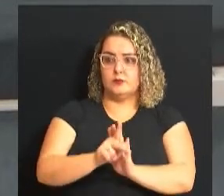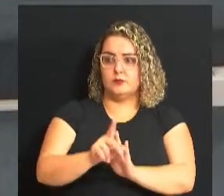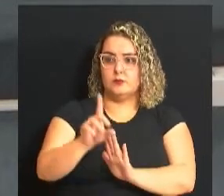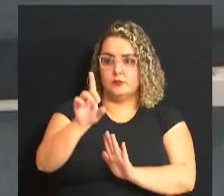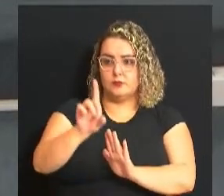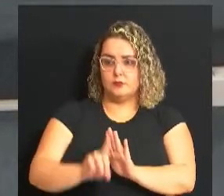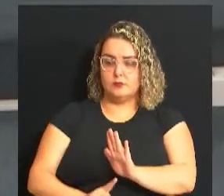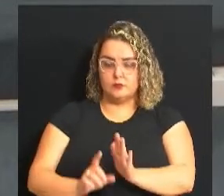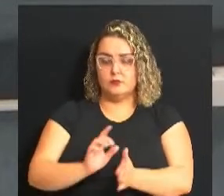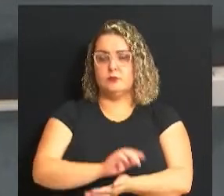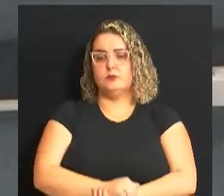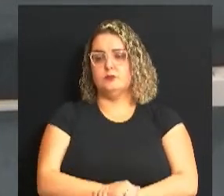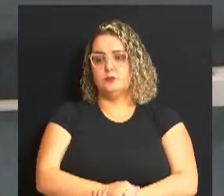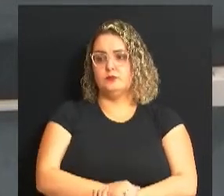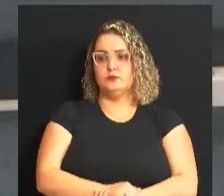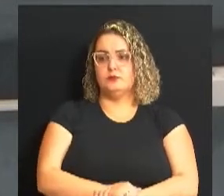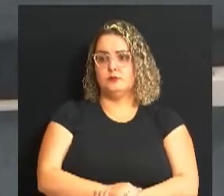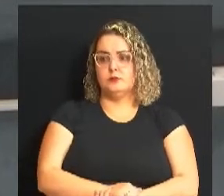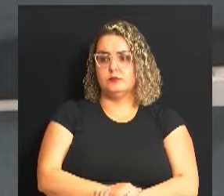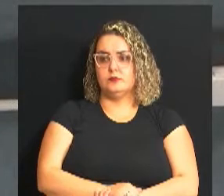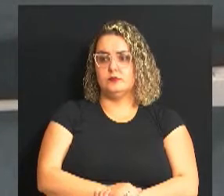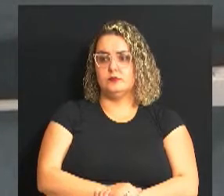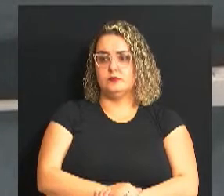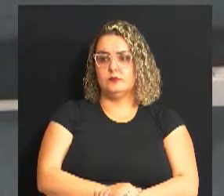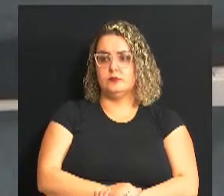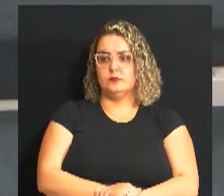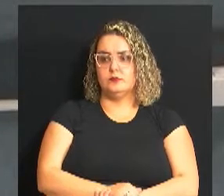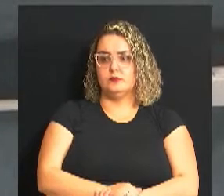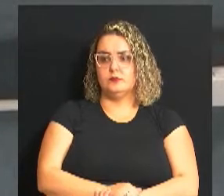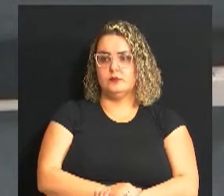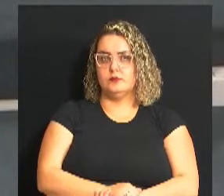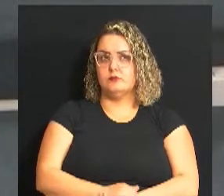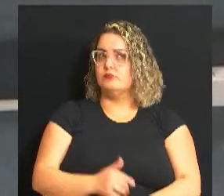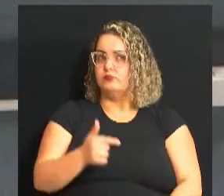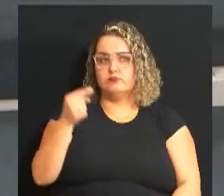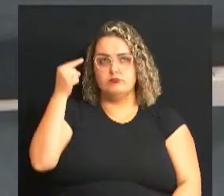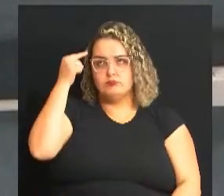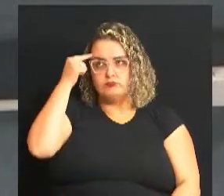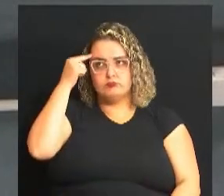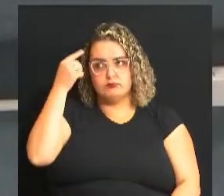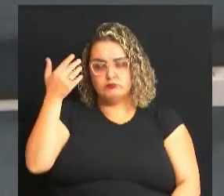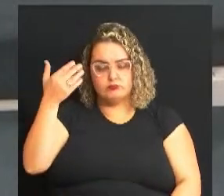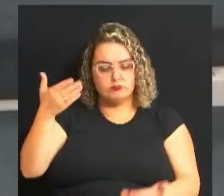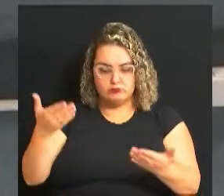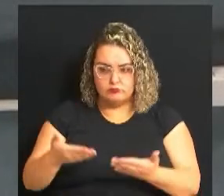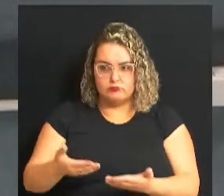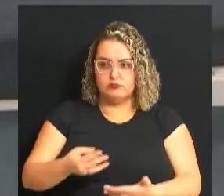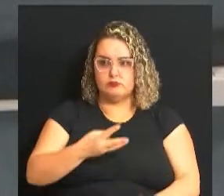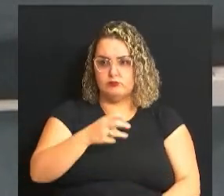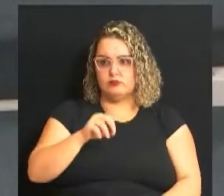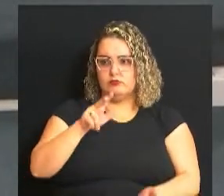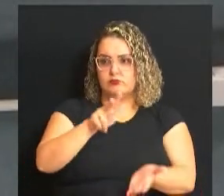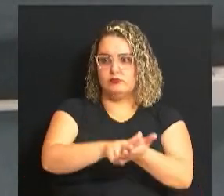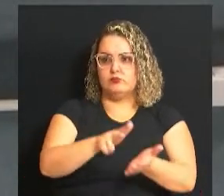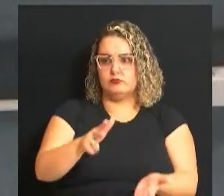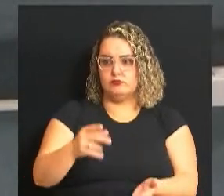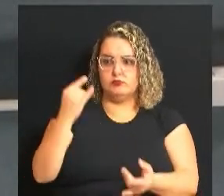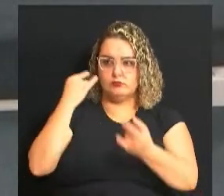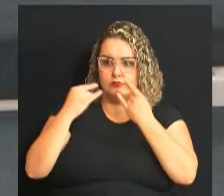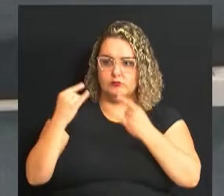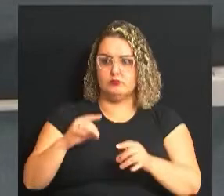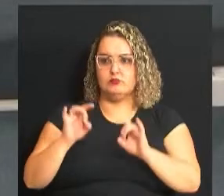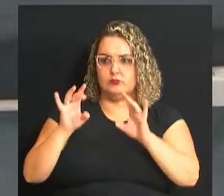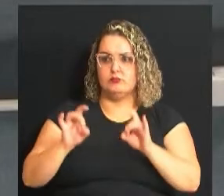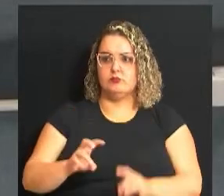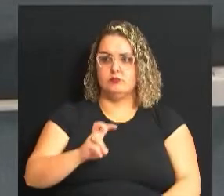colocou, agora eu não vou ter de cabeça, mas eram 30 regularizações de interesse específico, 50 na